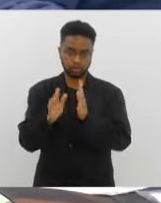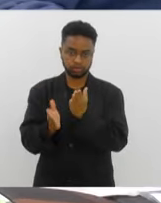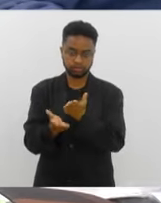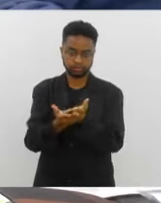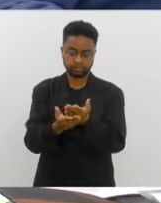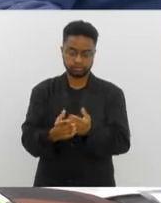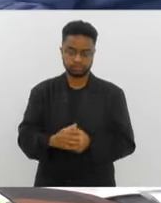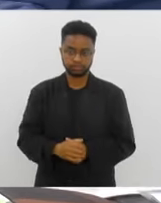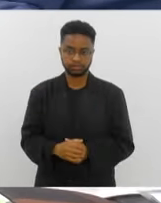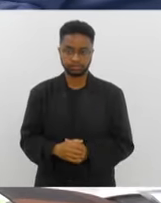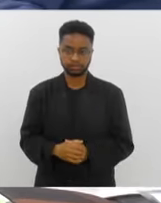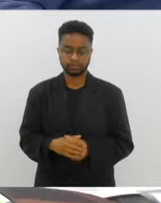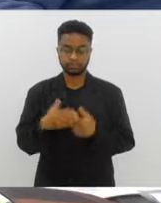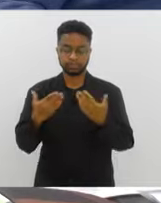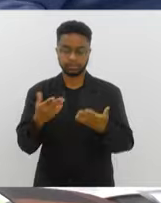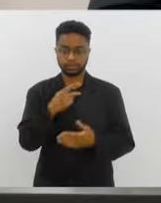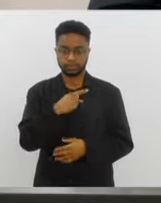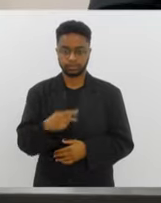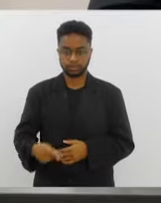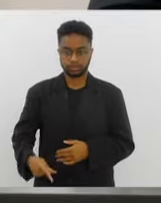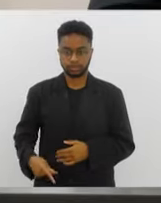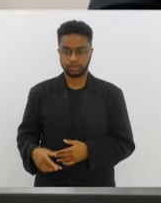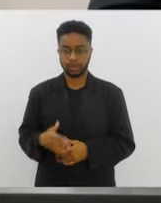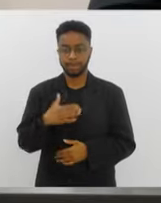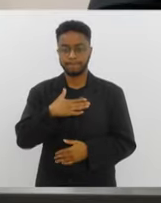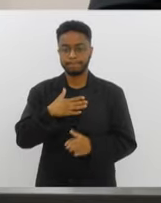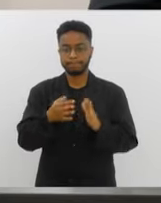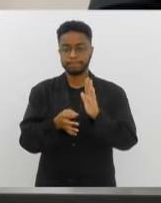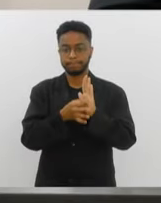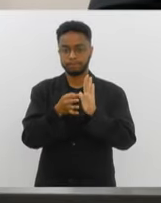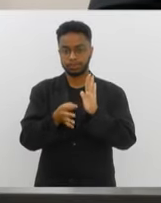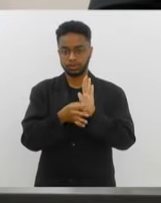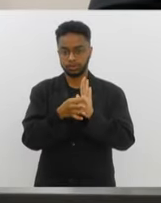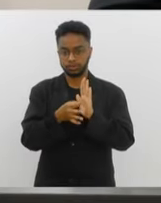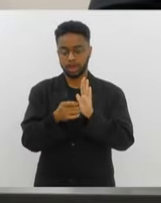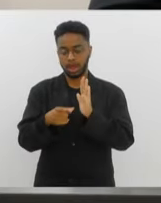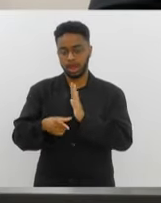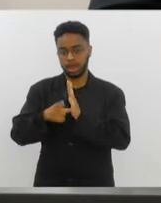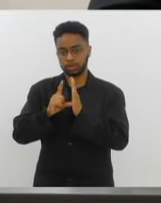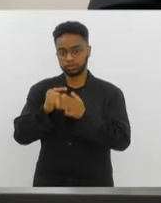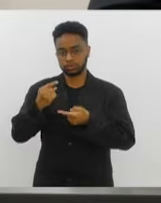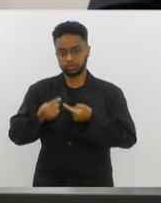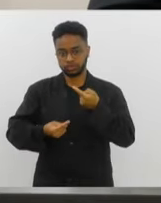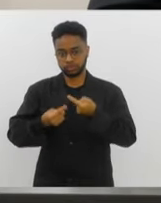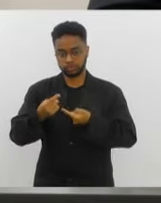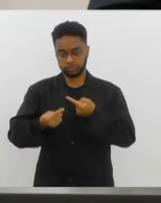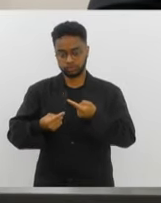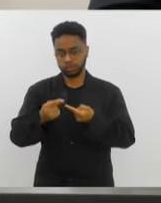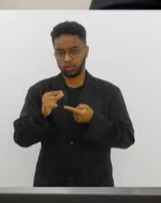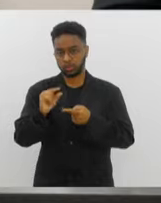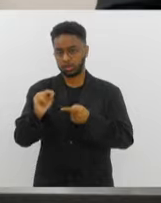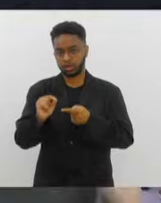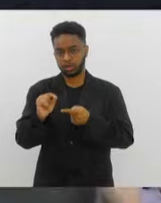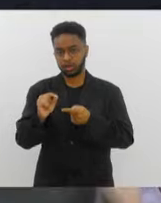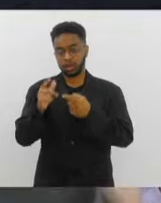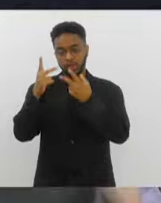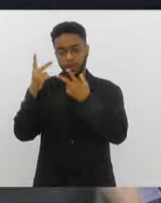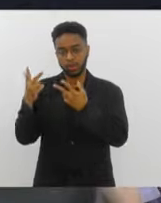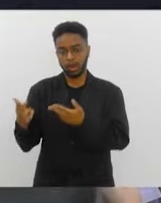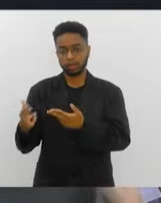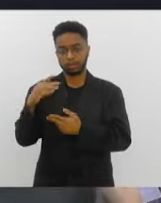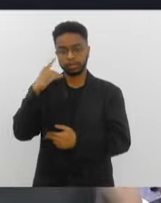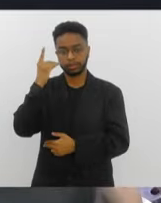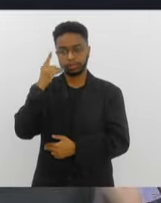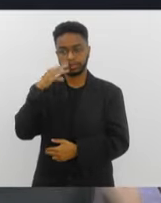Senhor presidente. Deputado Luiz Paulo. O meu parecer, antes da discussão inicial, é exatamente igual ao do